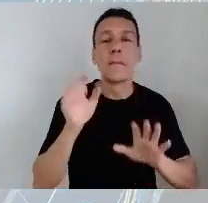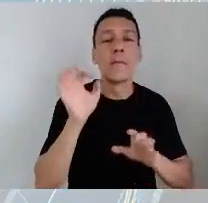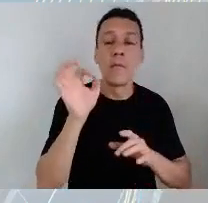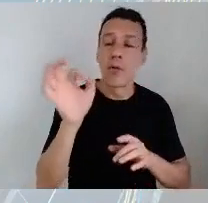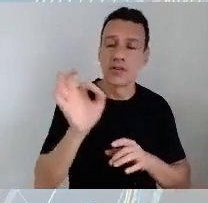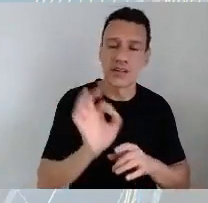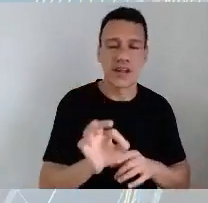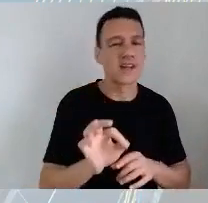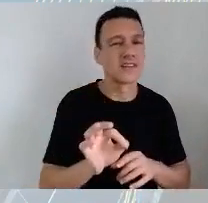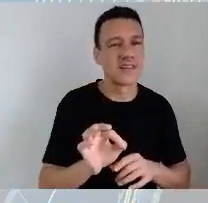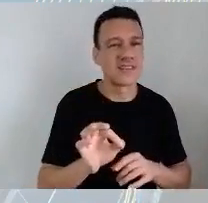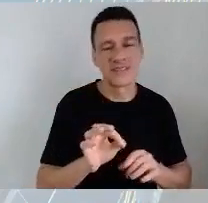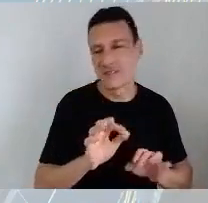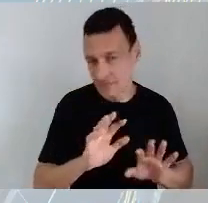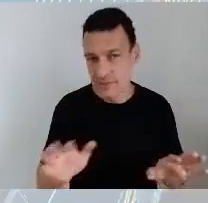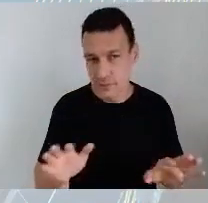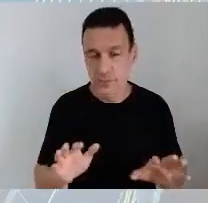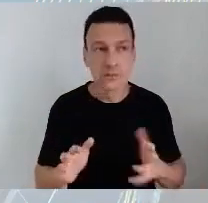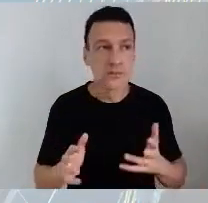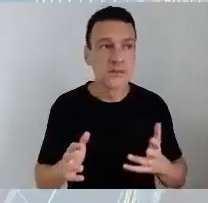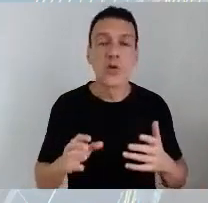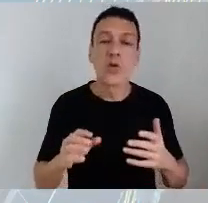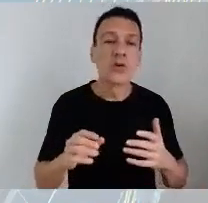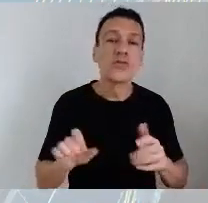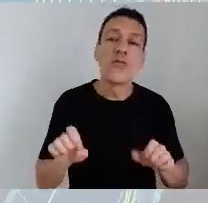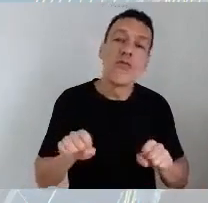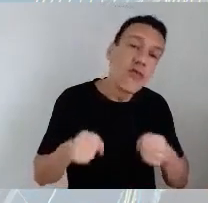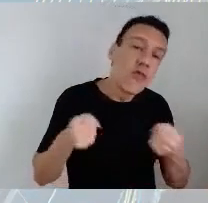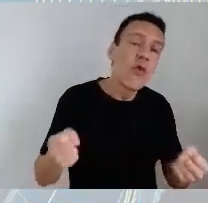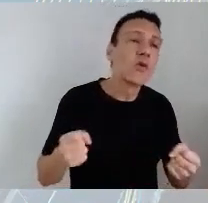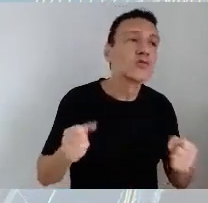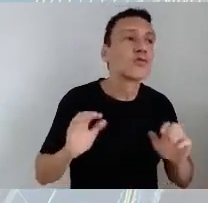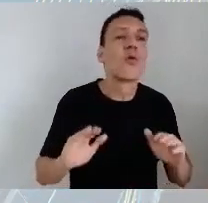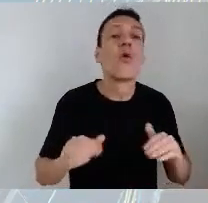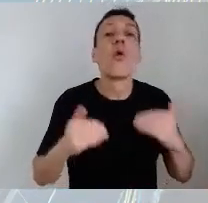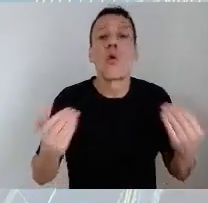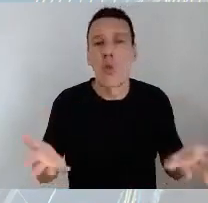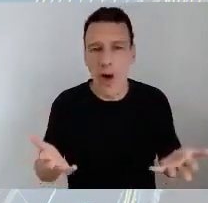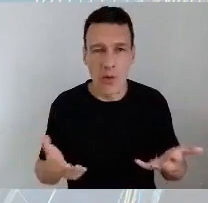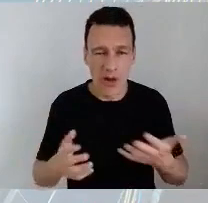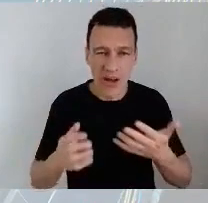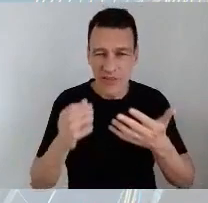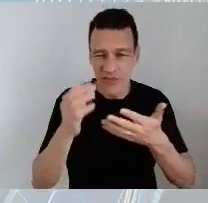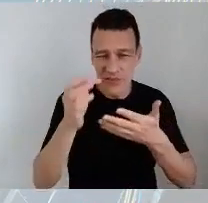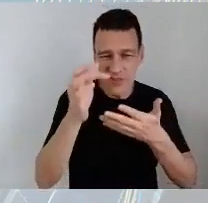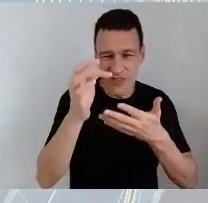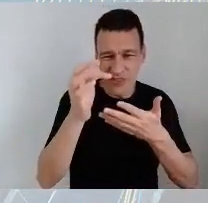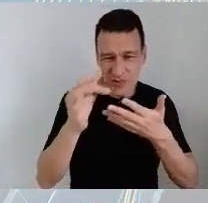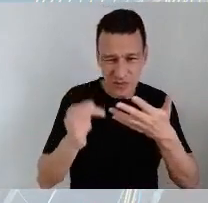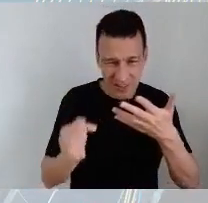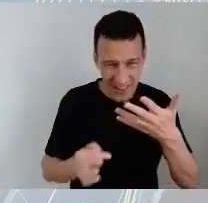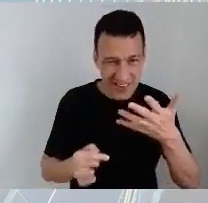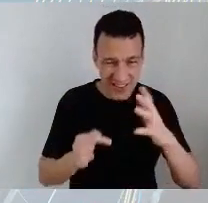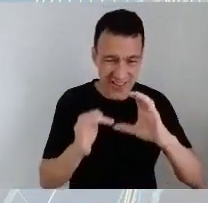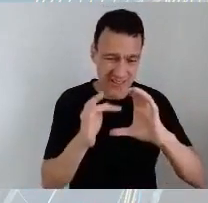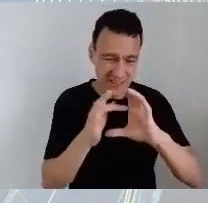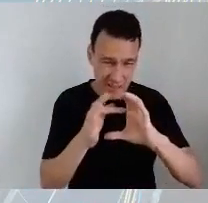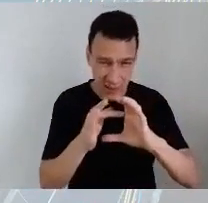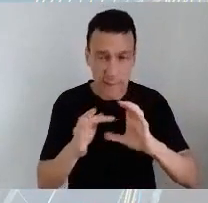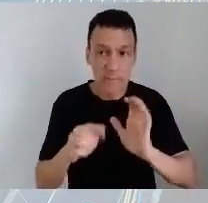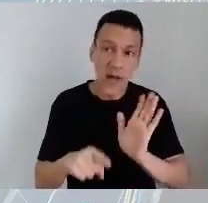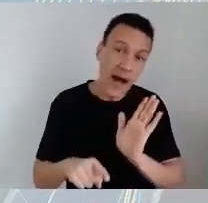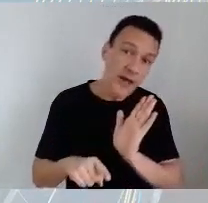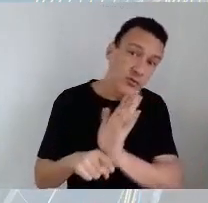se a funcionalidade realmente atendeu ali o problema desse usuário.